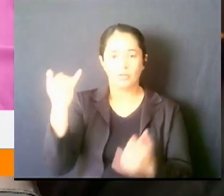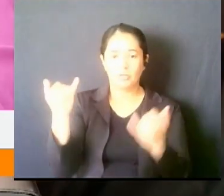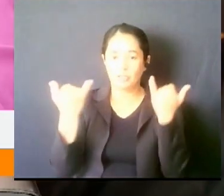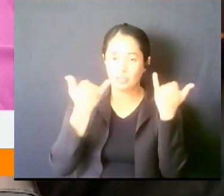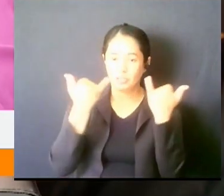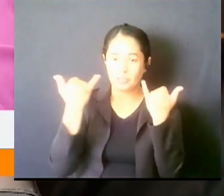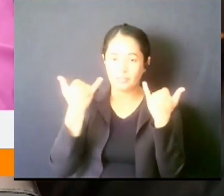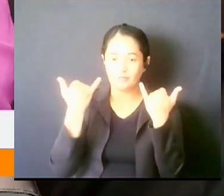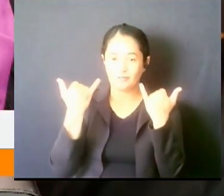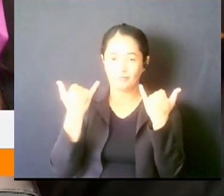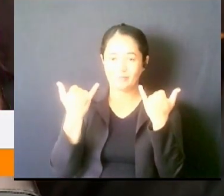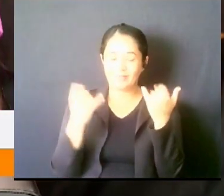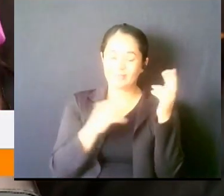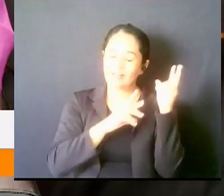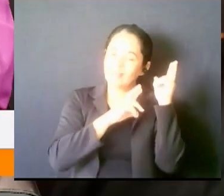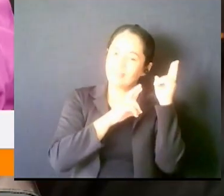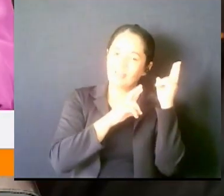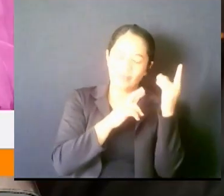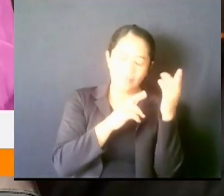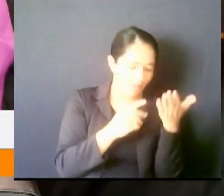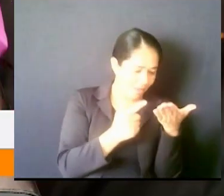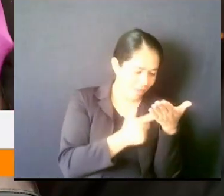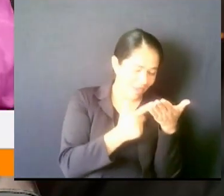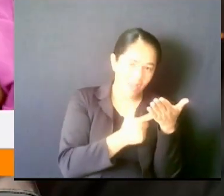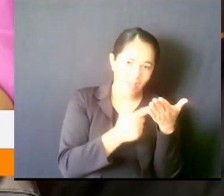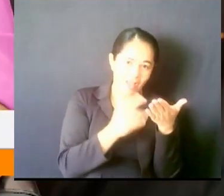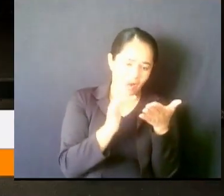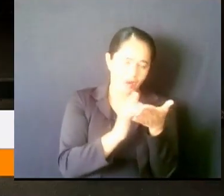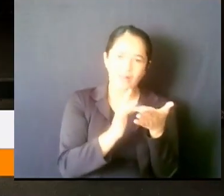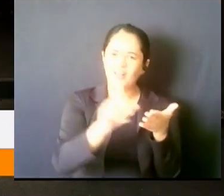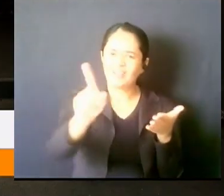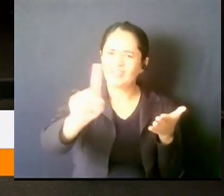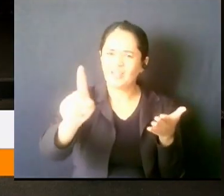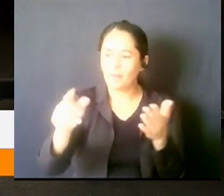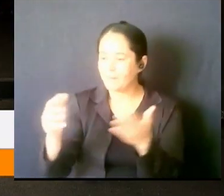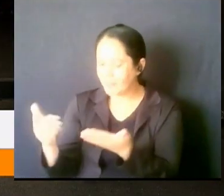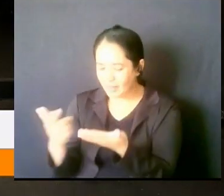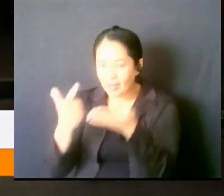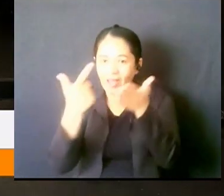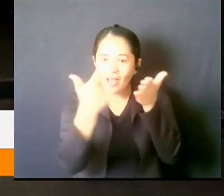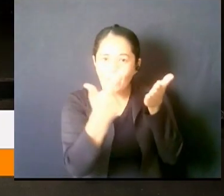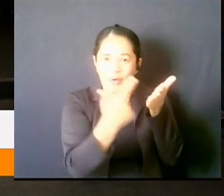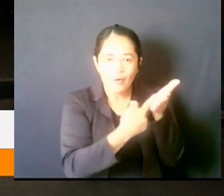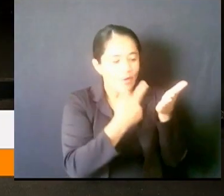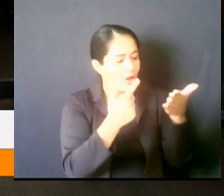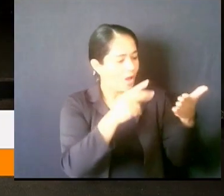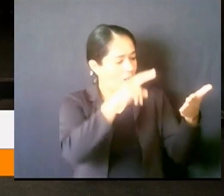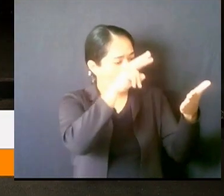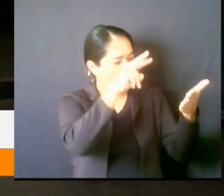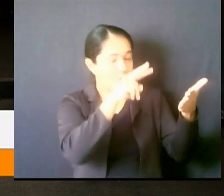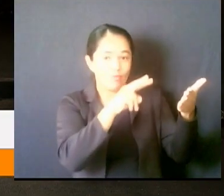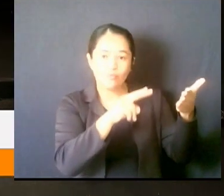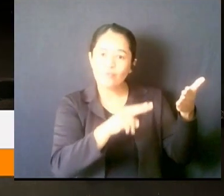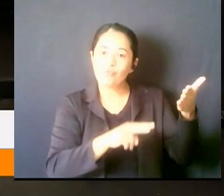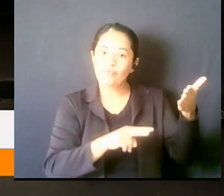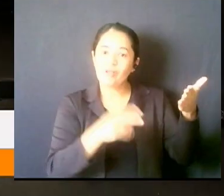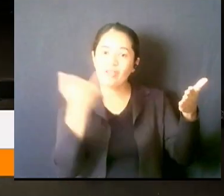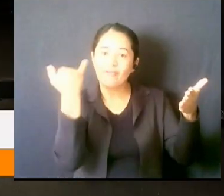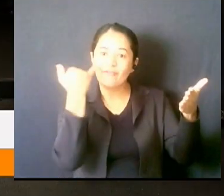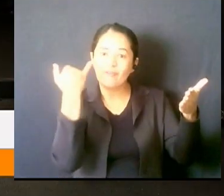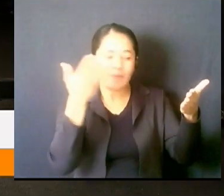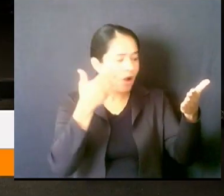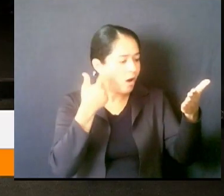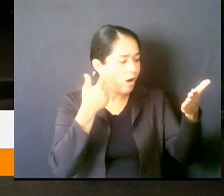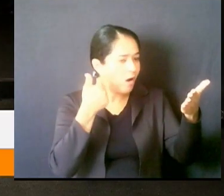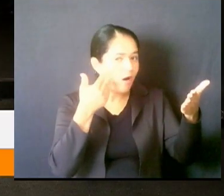né? Você vai deitar lá, ao invés de pegar um celular, pega um livro desse, vai ler, né, para ter informação na cabeceira da cama de como